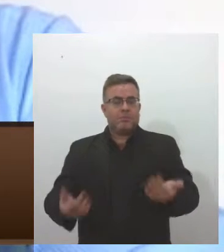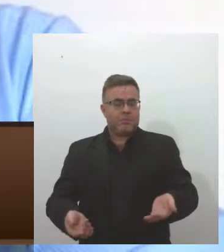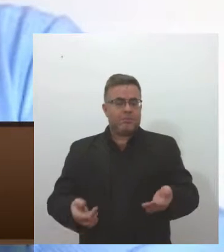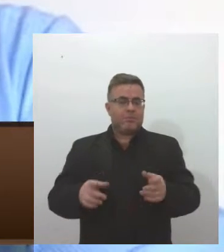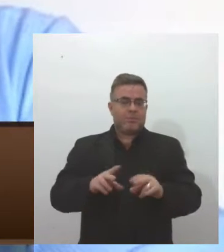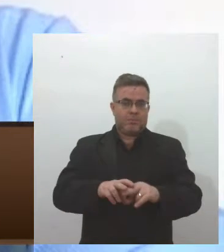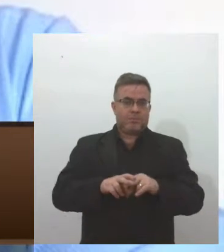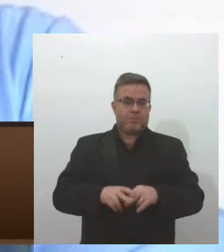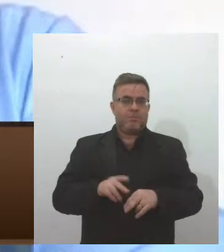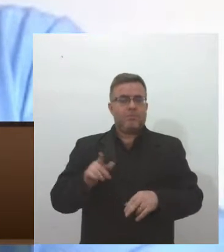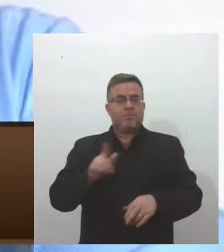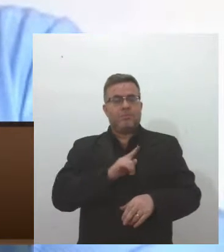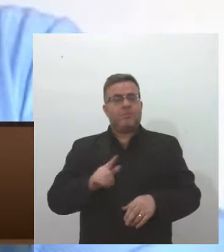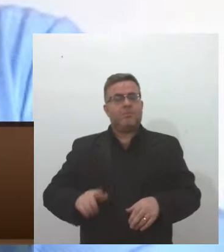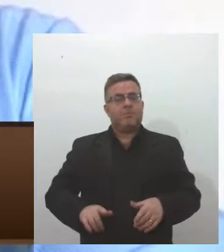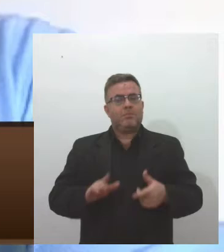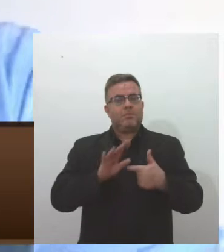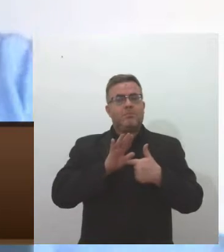ele já sinaliza,